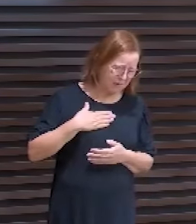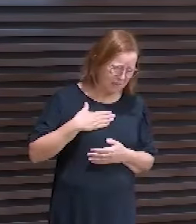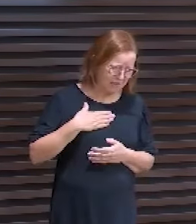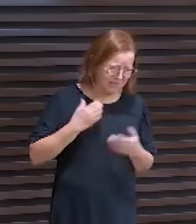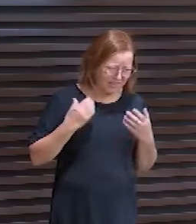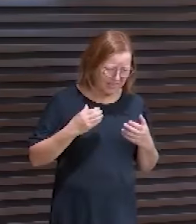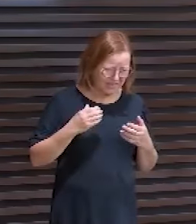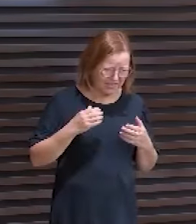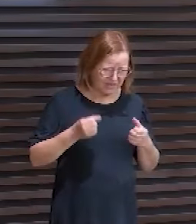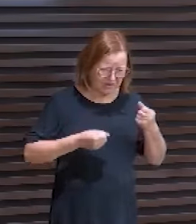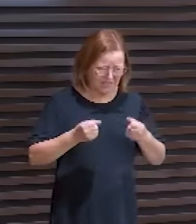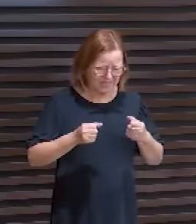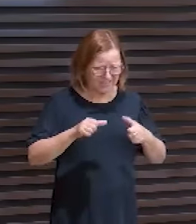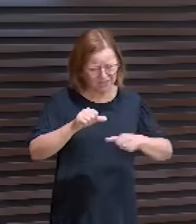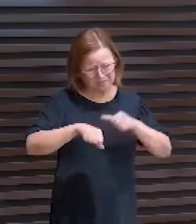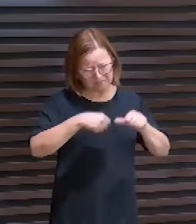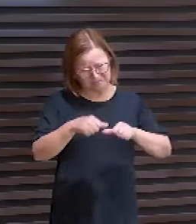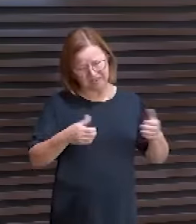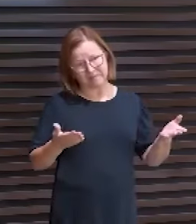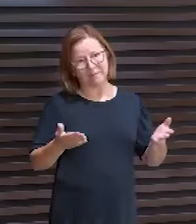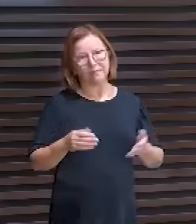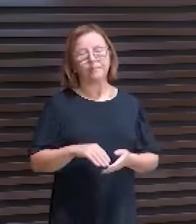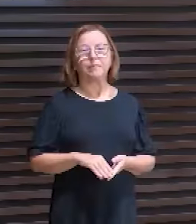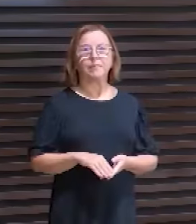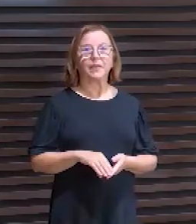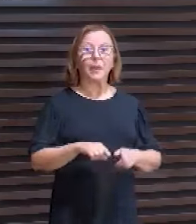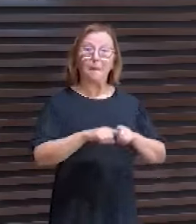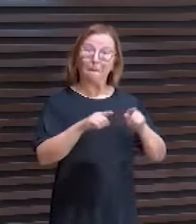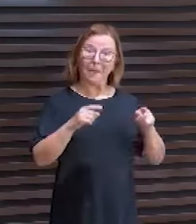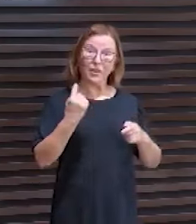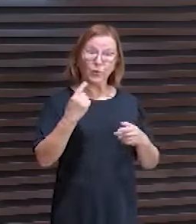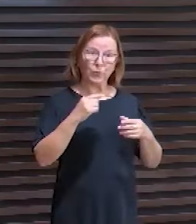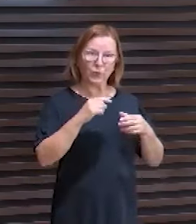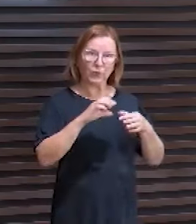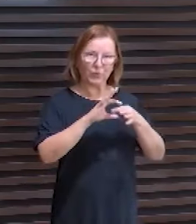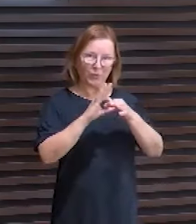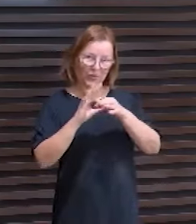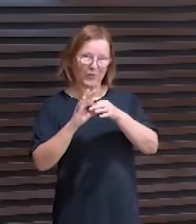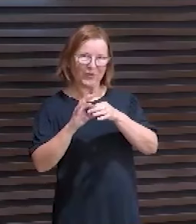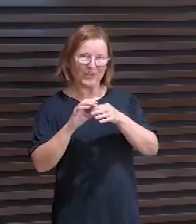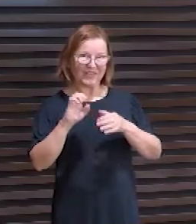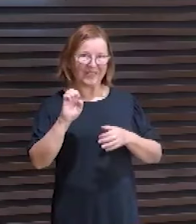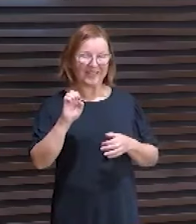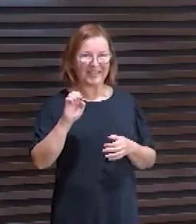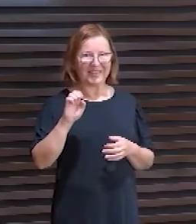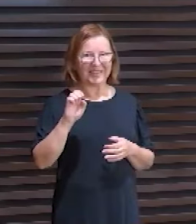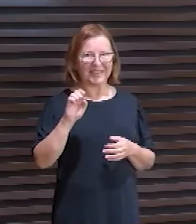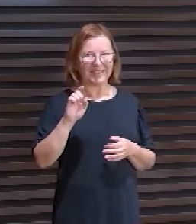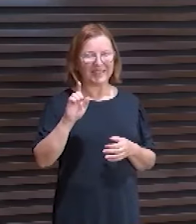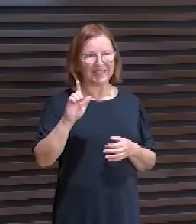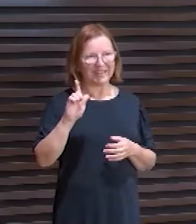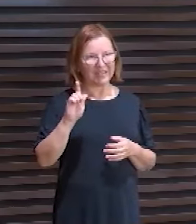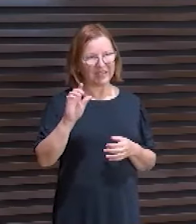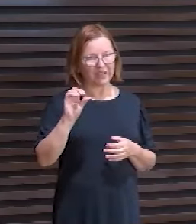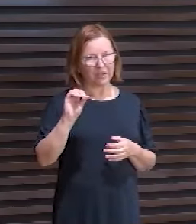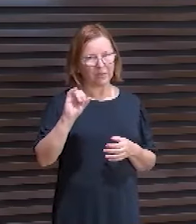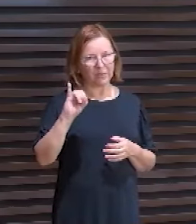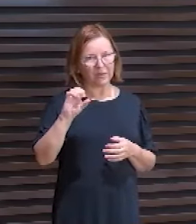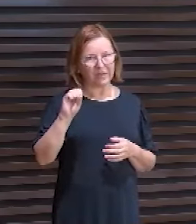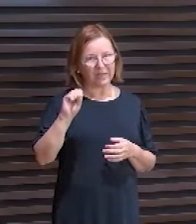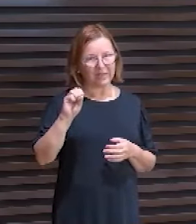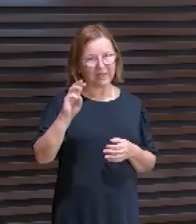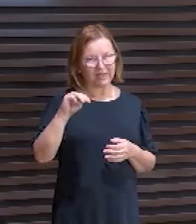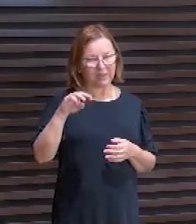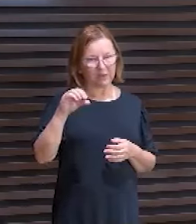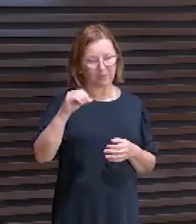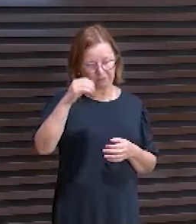então um dos conceitos de egoísmo é não fazer o que Deus manda você fazer o que é